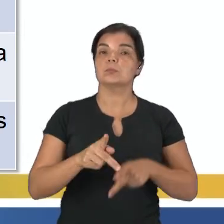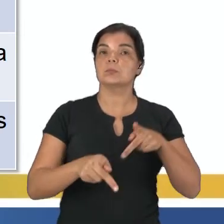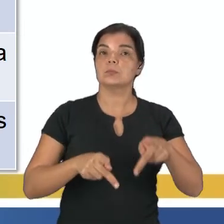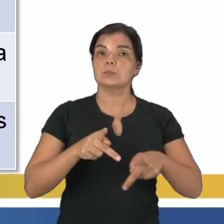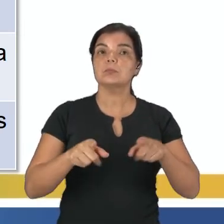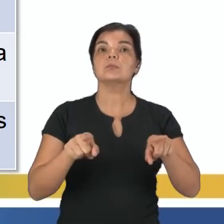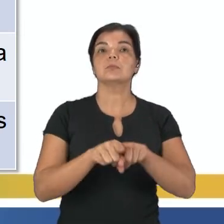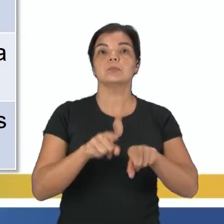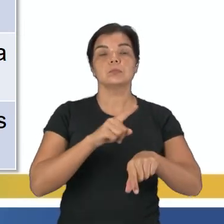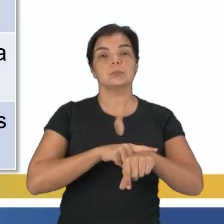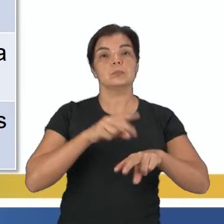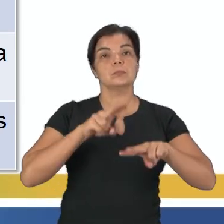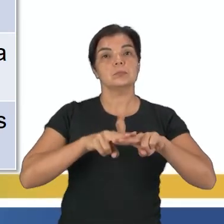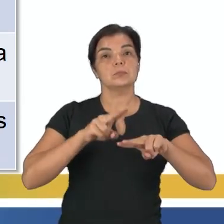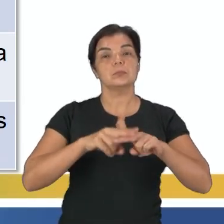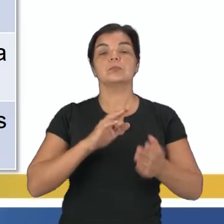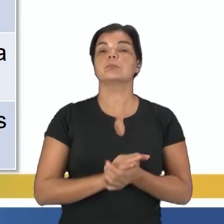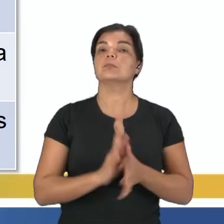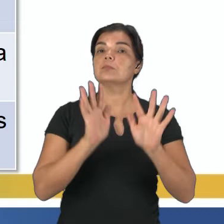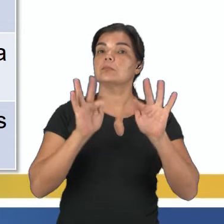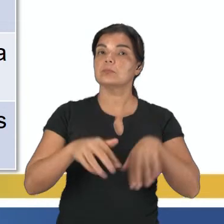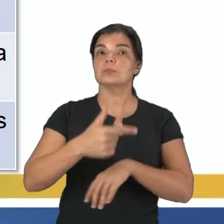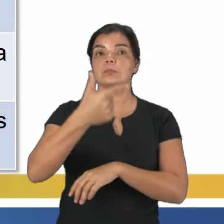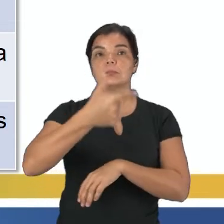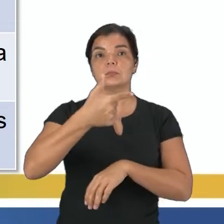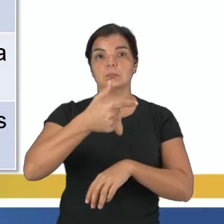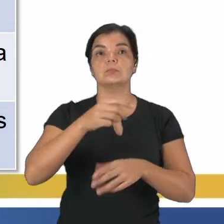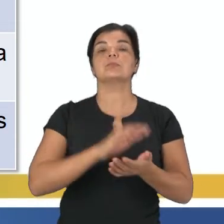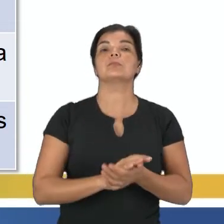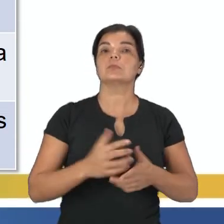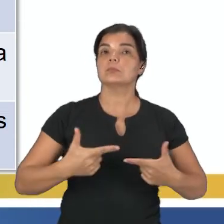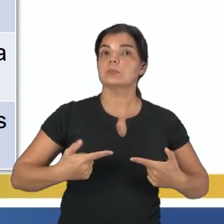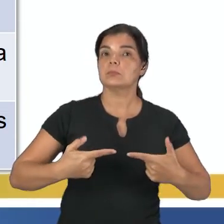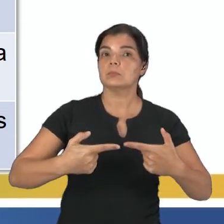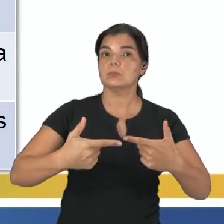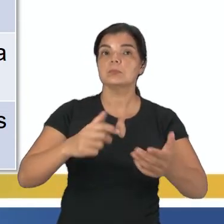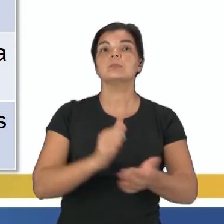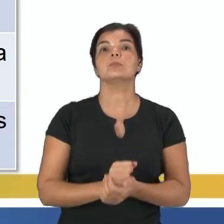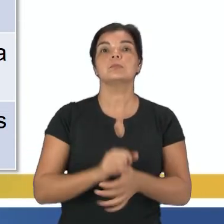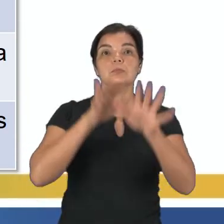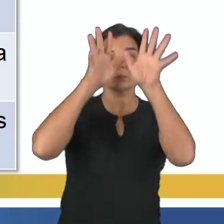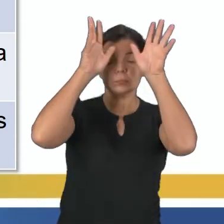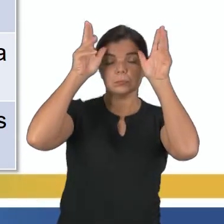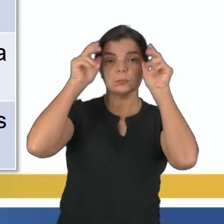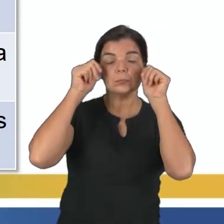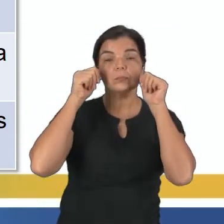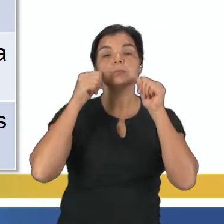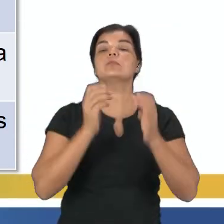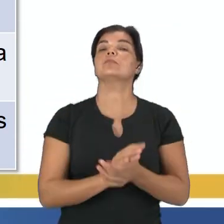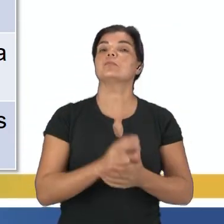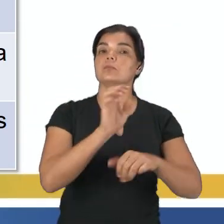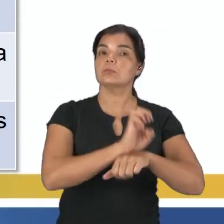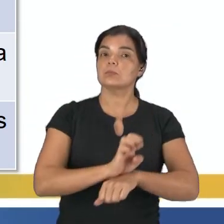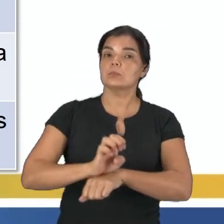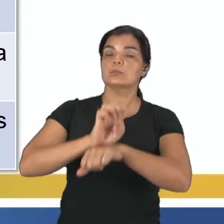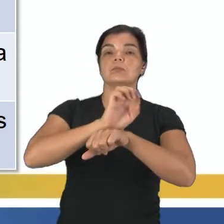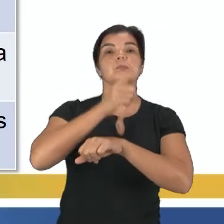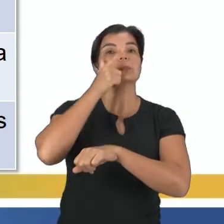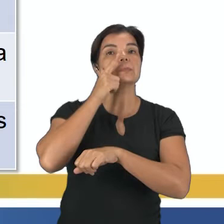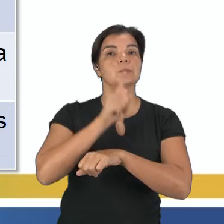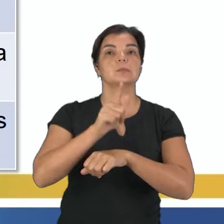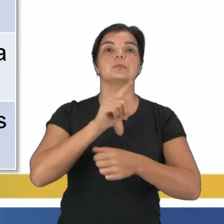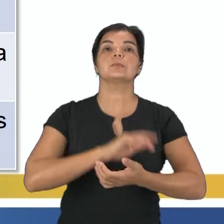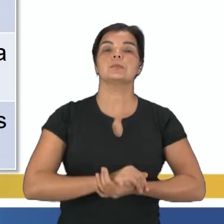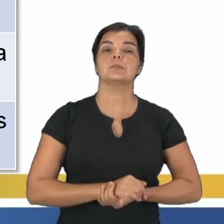República Populista, a gente tem ainda o tempo do cativeiro, o fim da Segunda Guerra Mundial e,